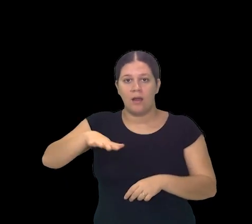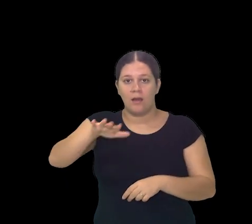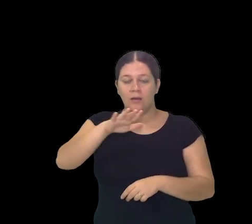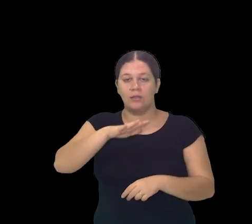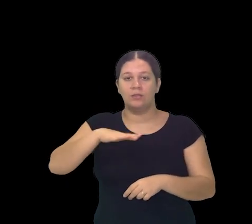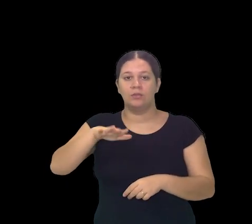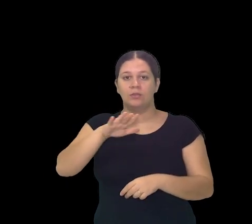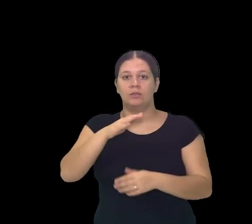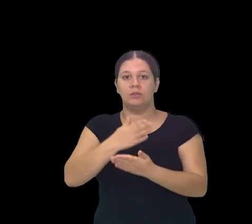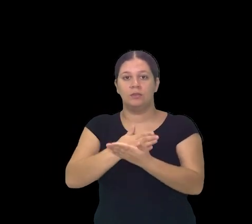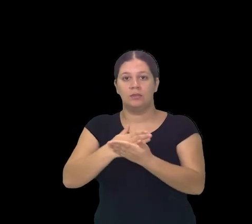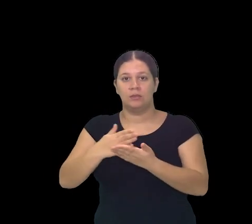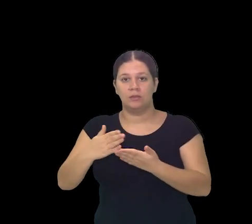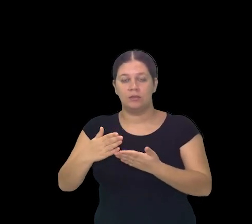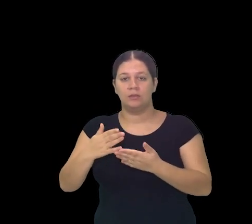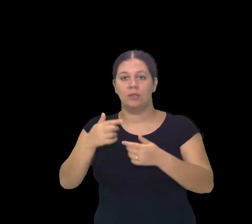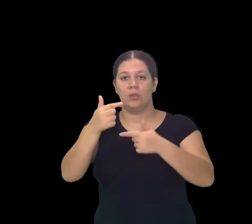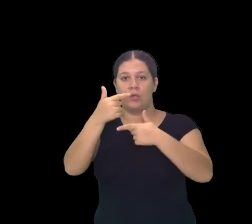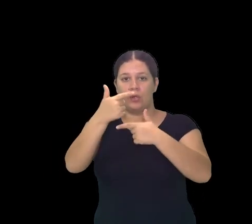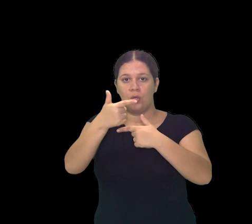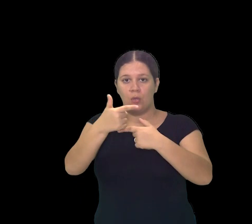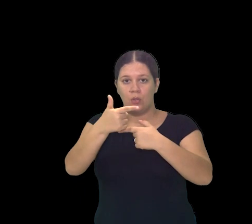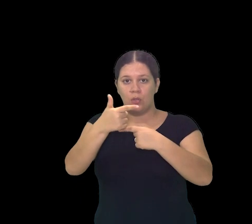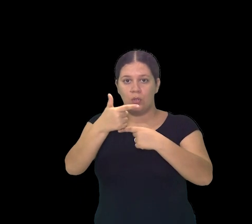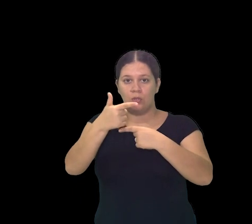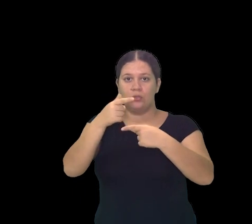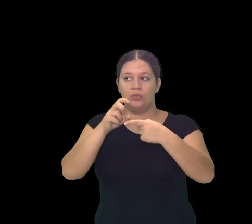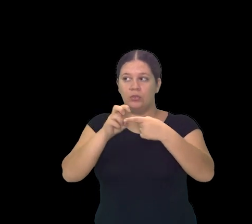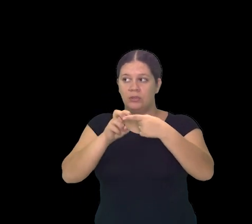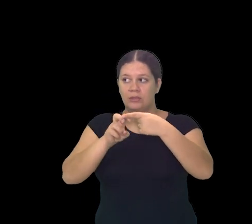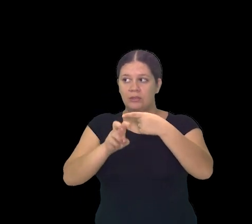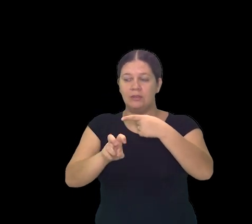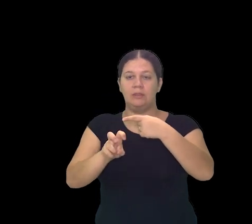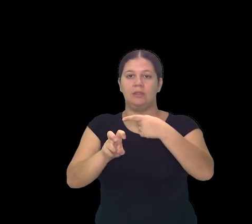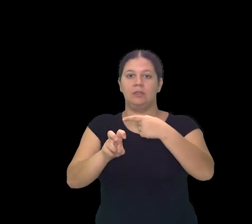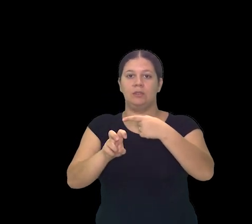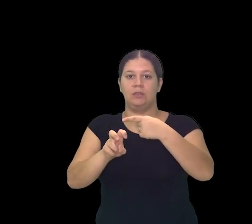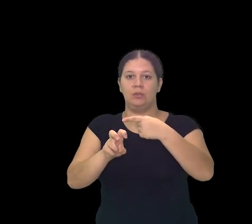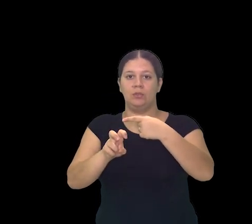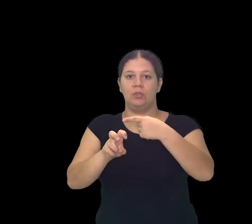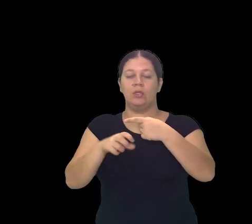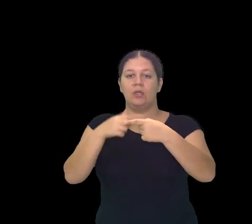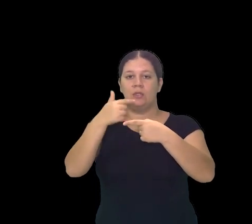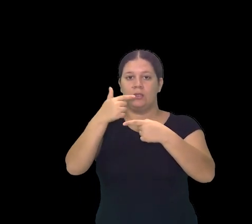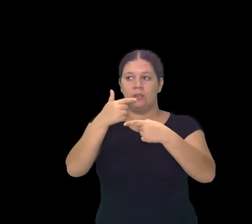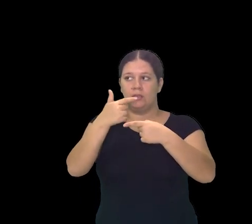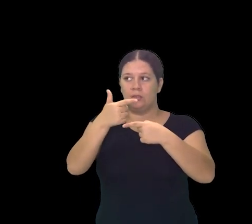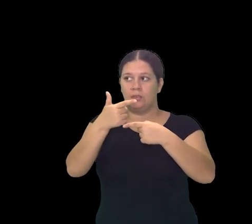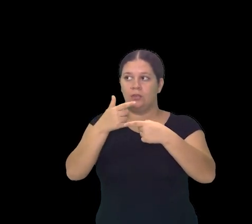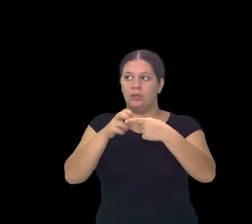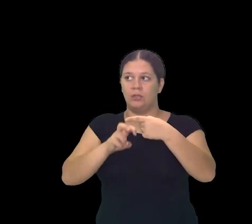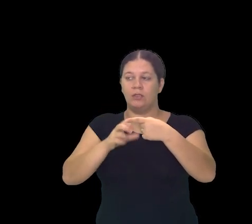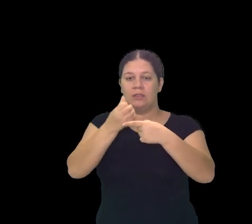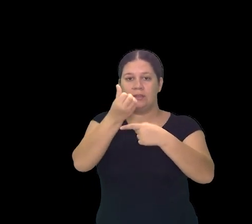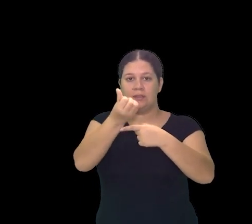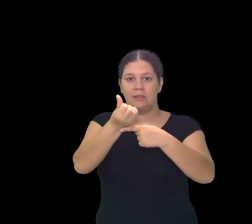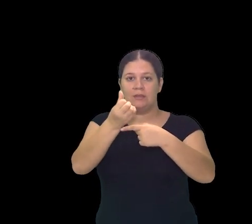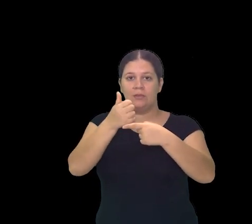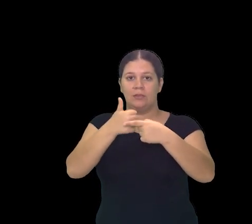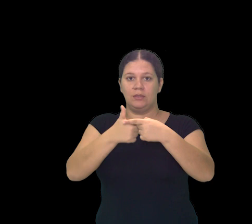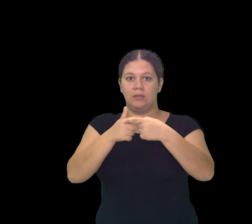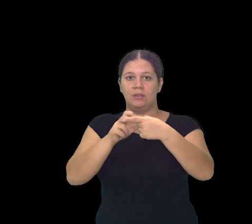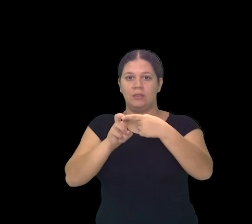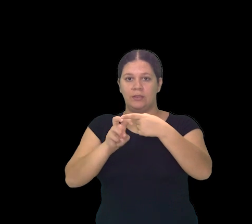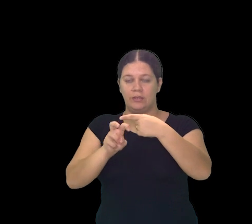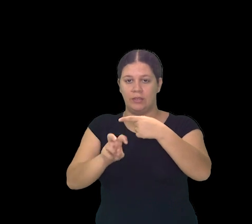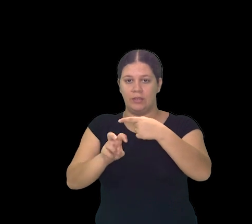original. Está cobrindo 2 de 5 secções iguais. 2/5 e 6/15